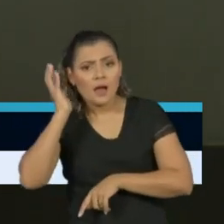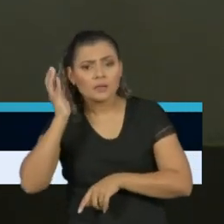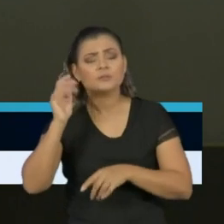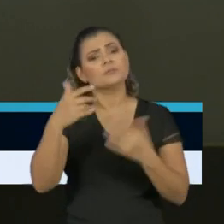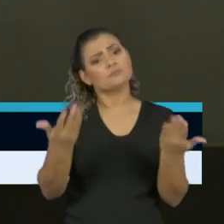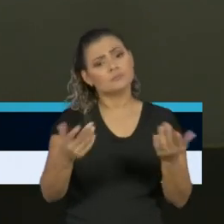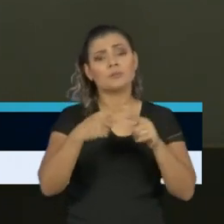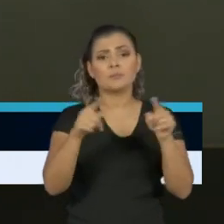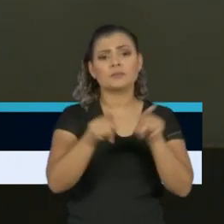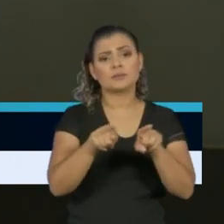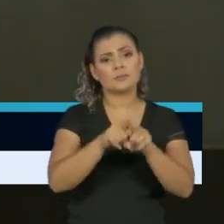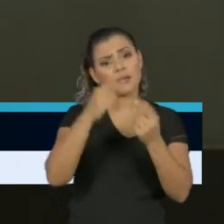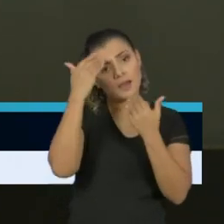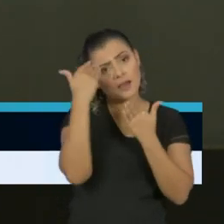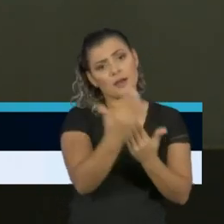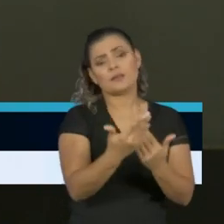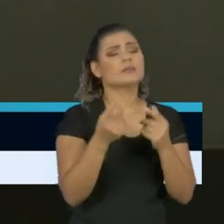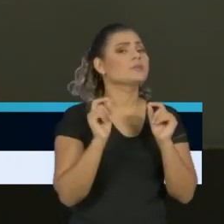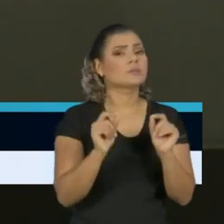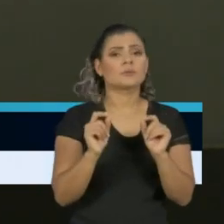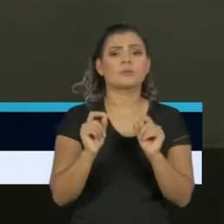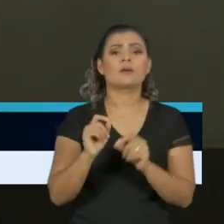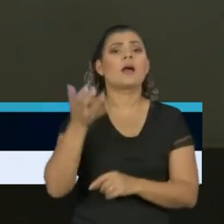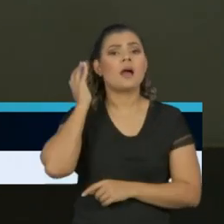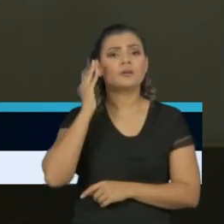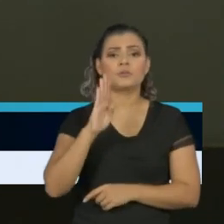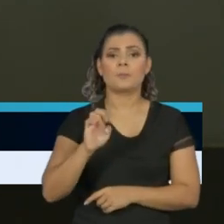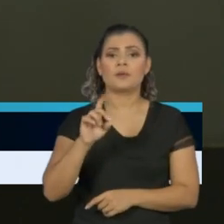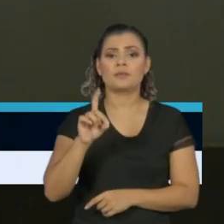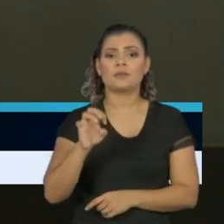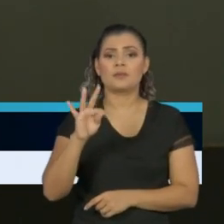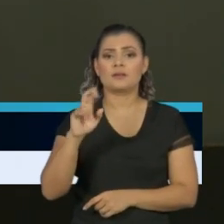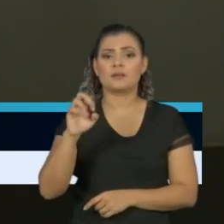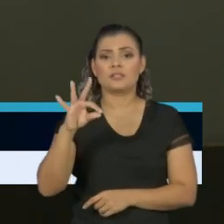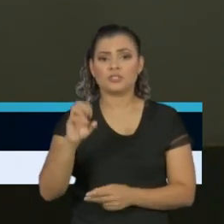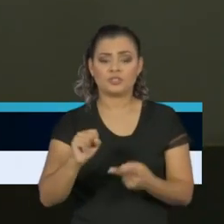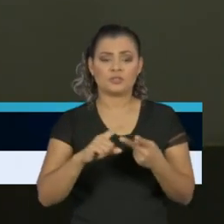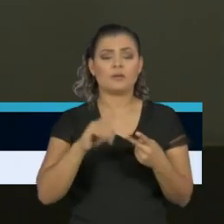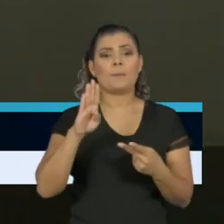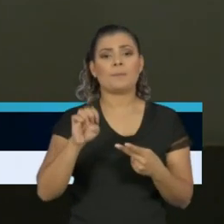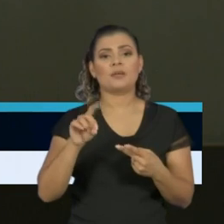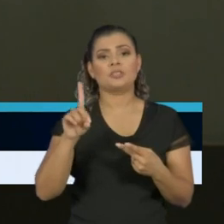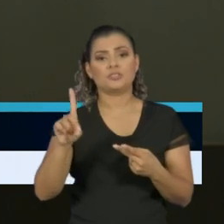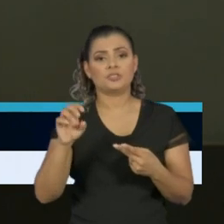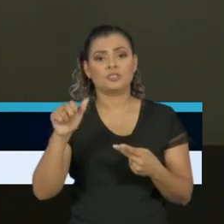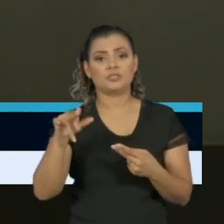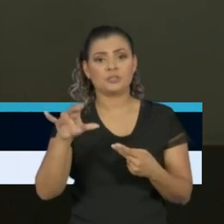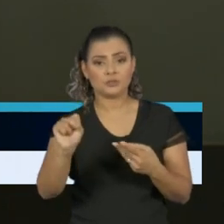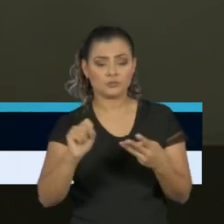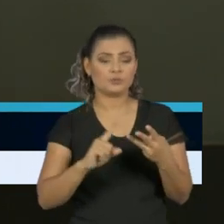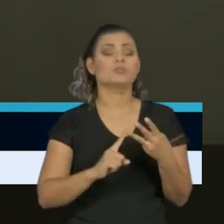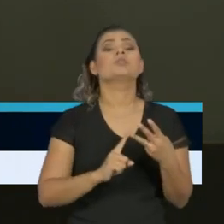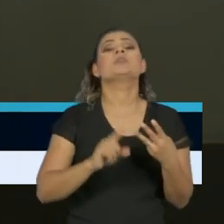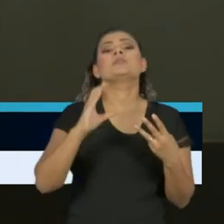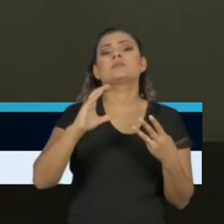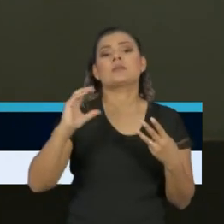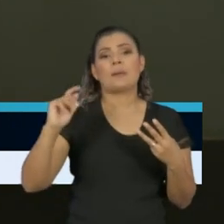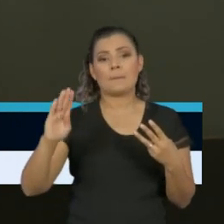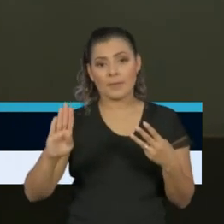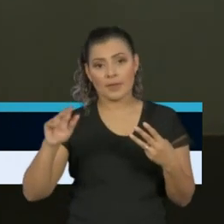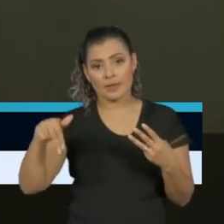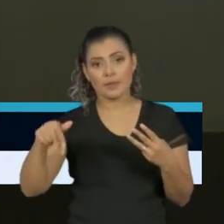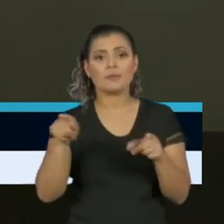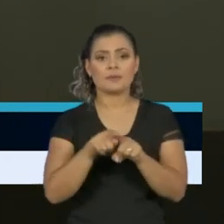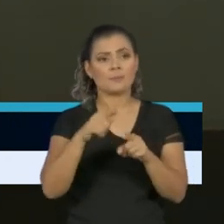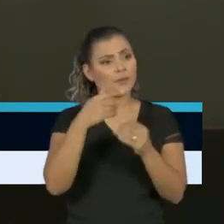permitir também fazer um agradecimento à Rádio Bandeirantes, à Rádio Band News e à CBN, que são emissoras que estão conosco aqui desde o início.